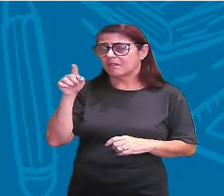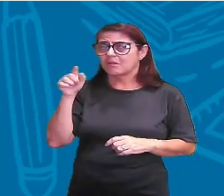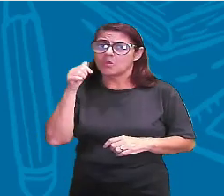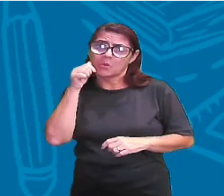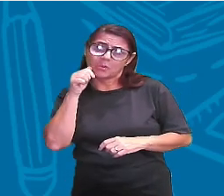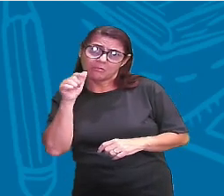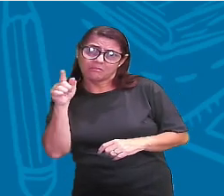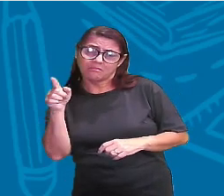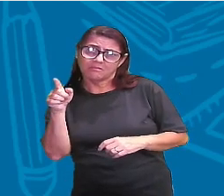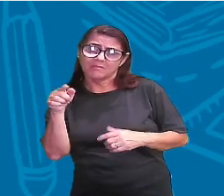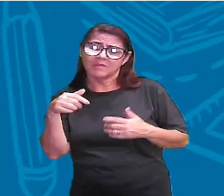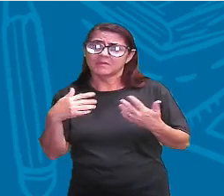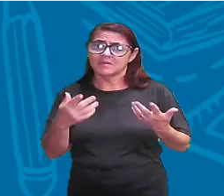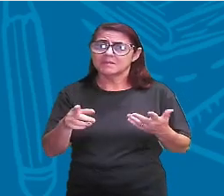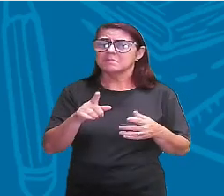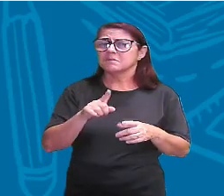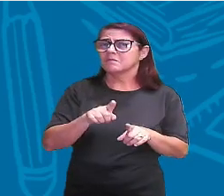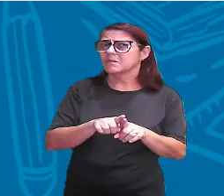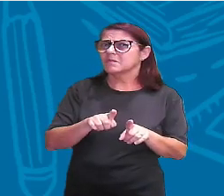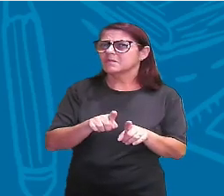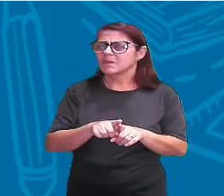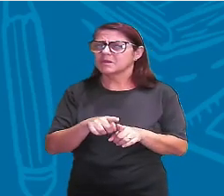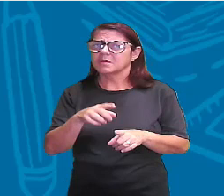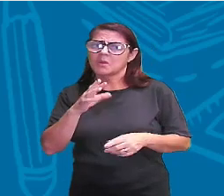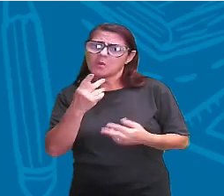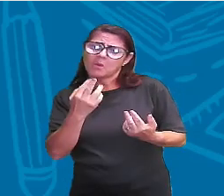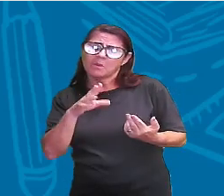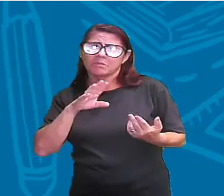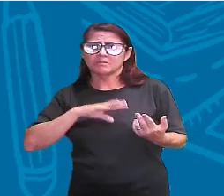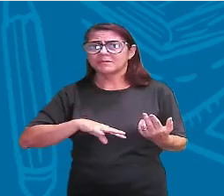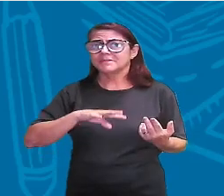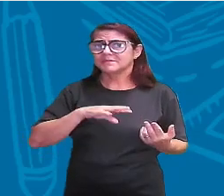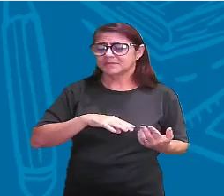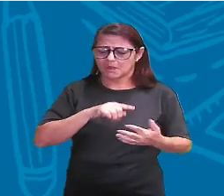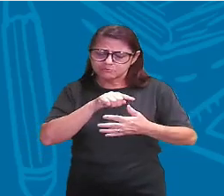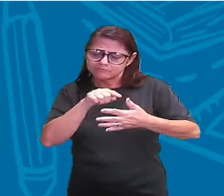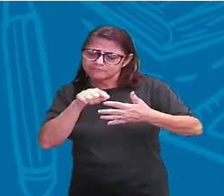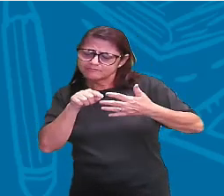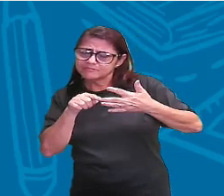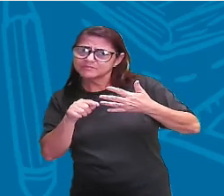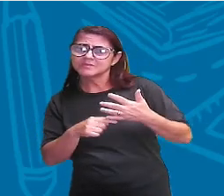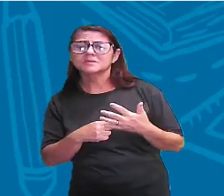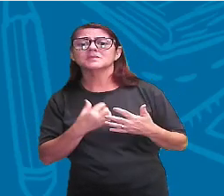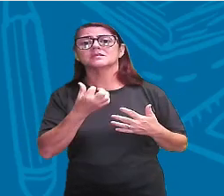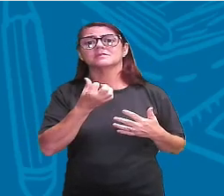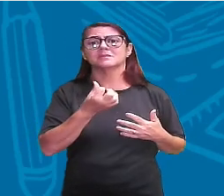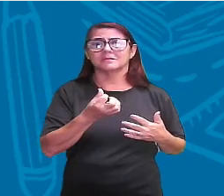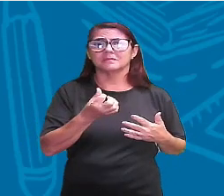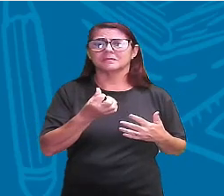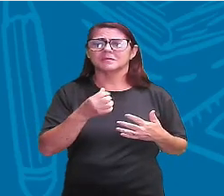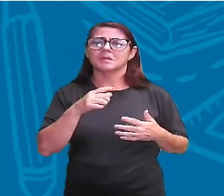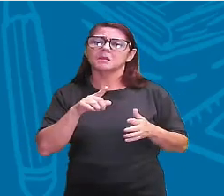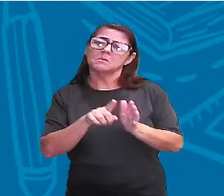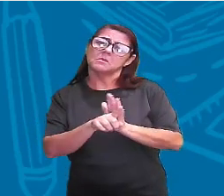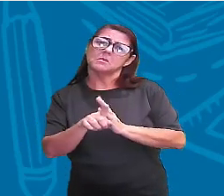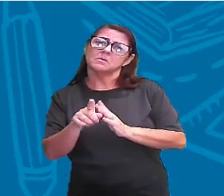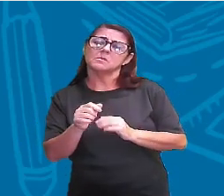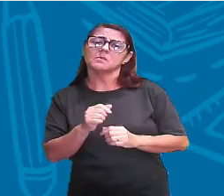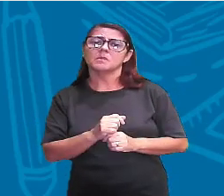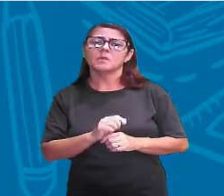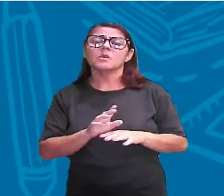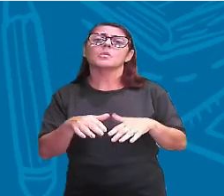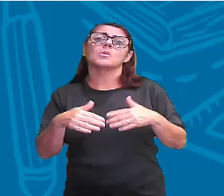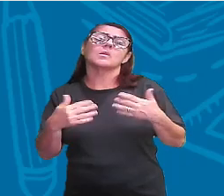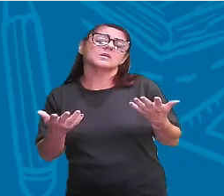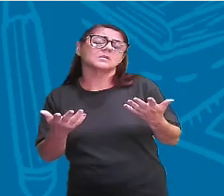inglês, assim como a gente aprende em português. E eu preciso saber também os pronomes interrogativos: o que,